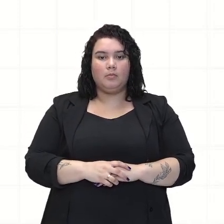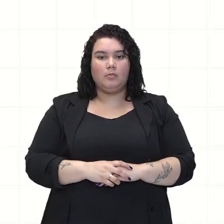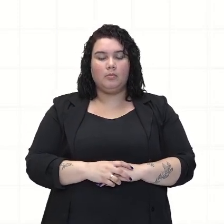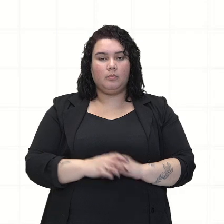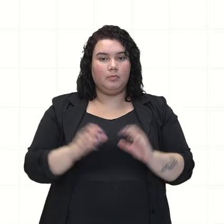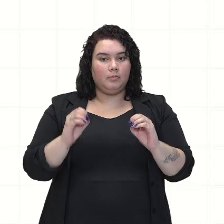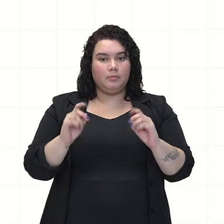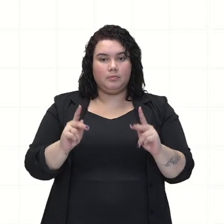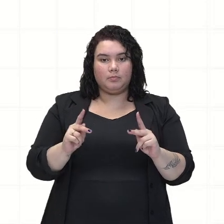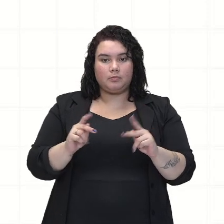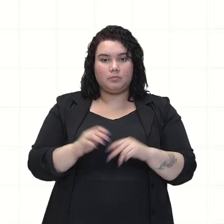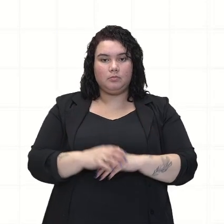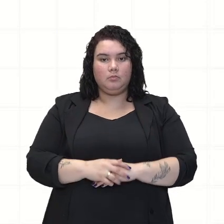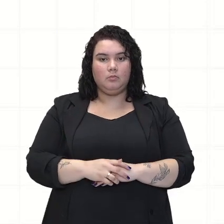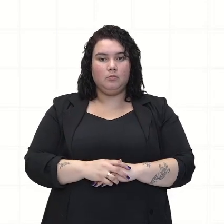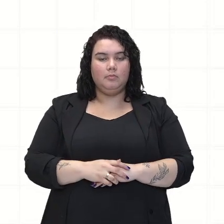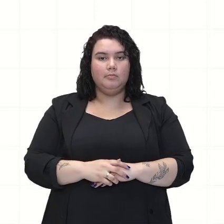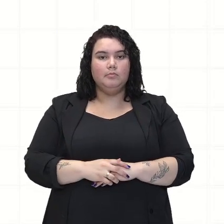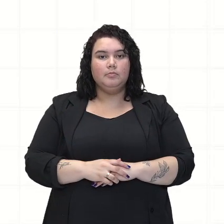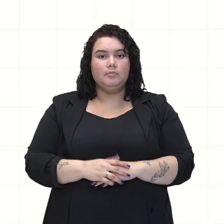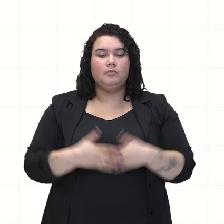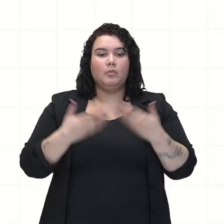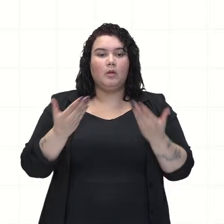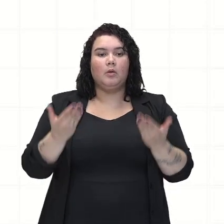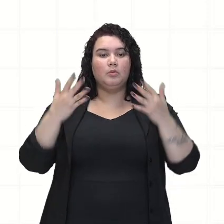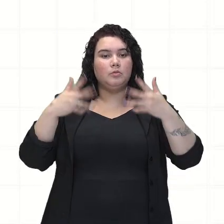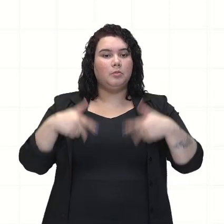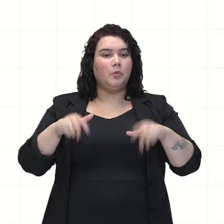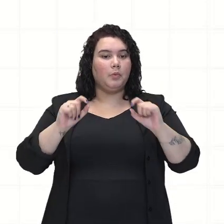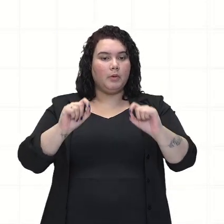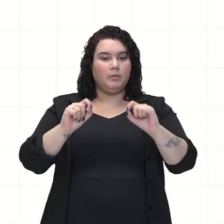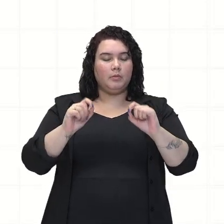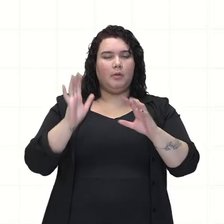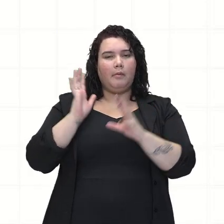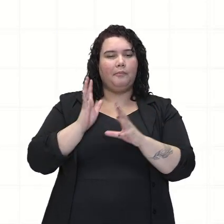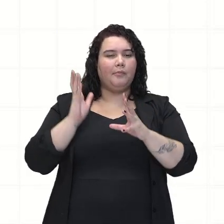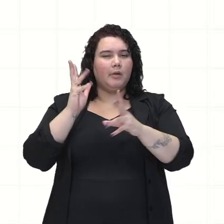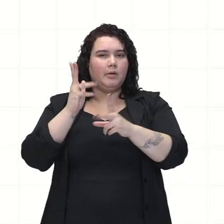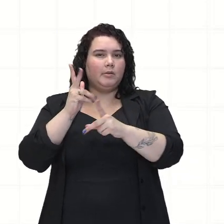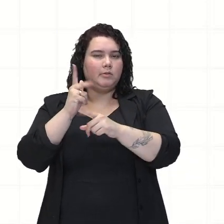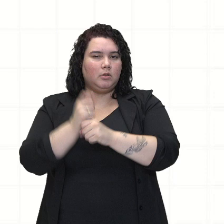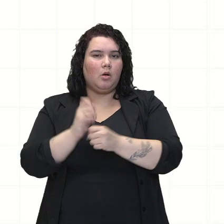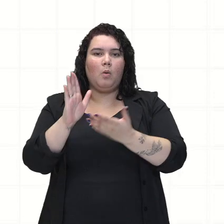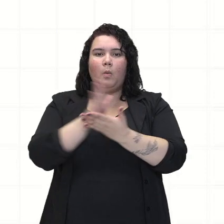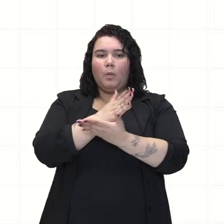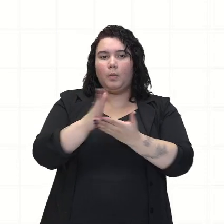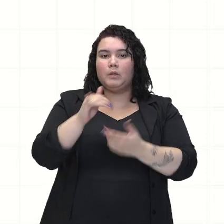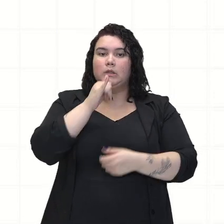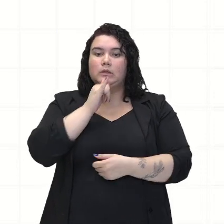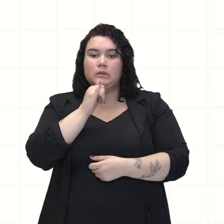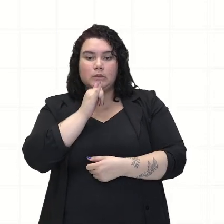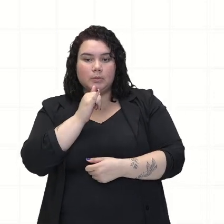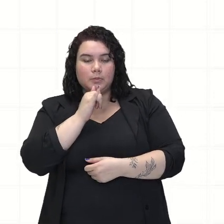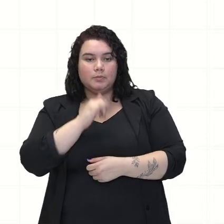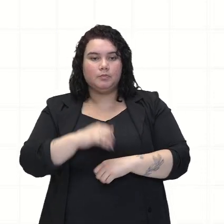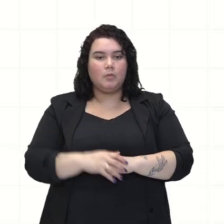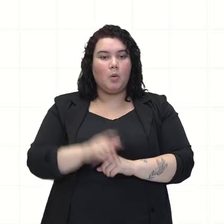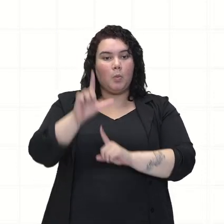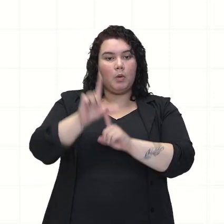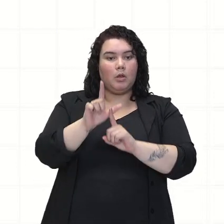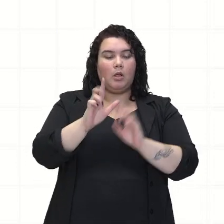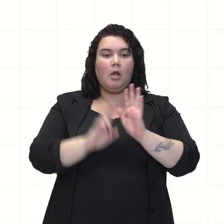Muito bem. Então, vamos aqui rever, né, com alguns exemplos, ó. O litro